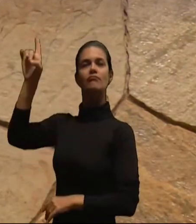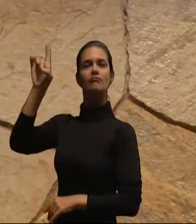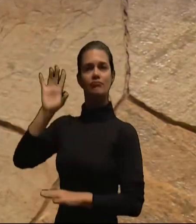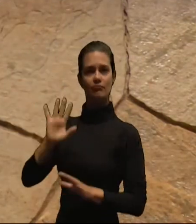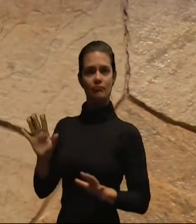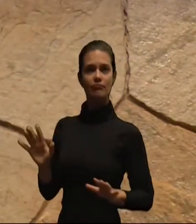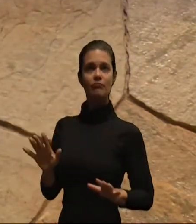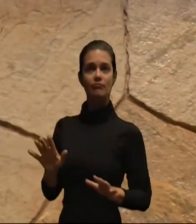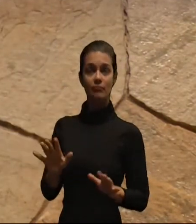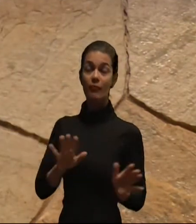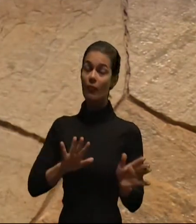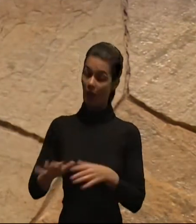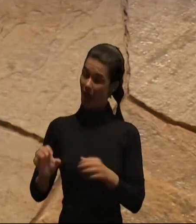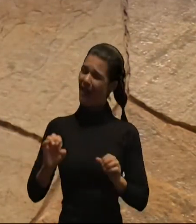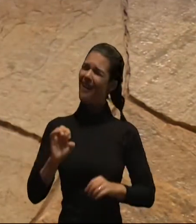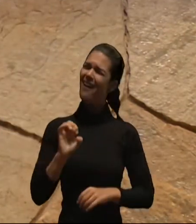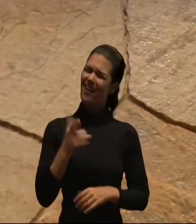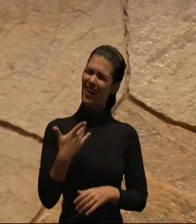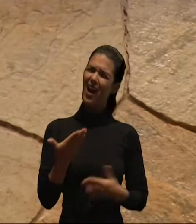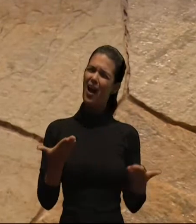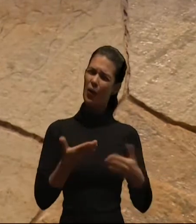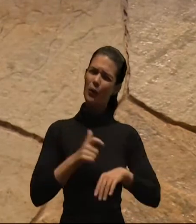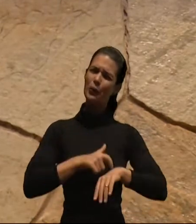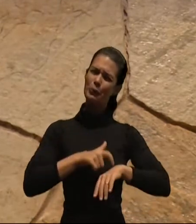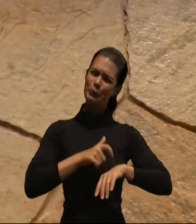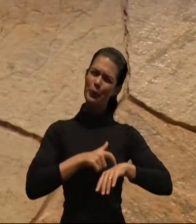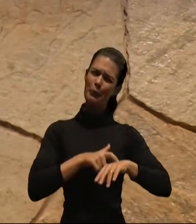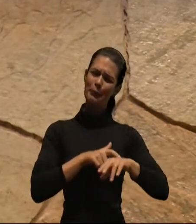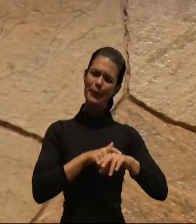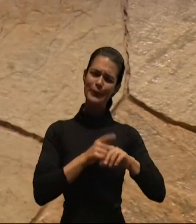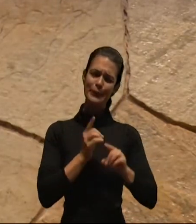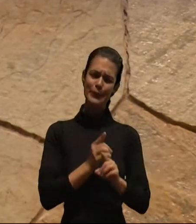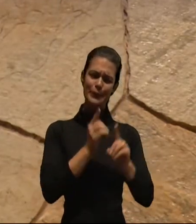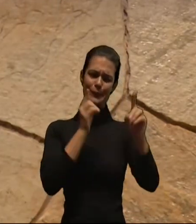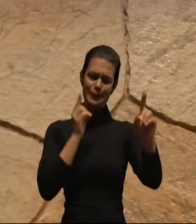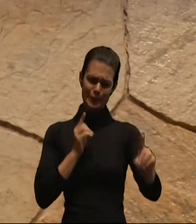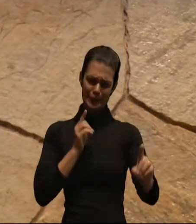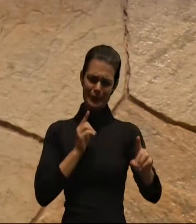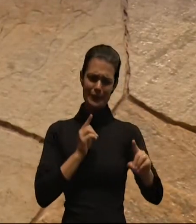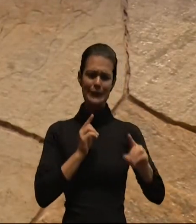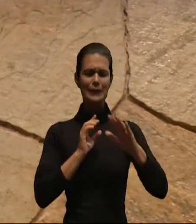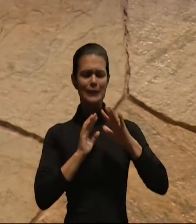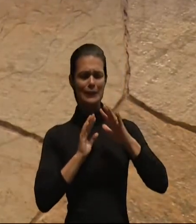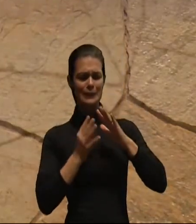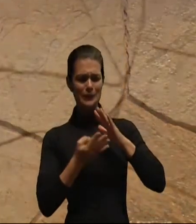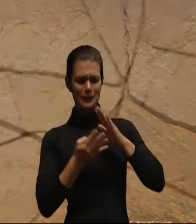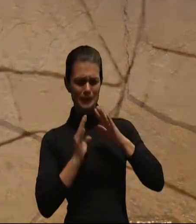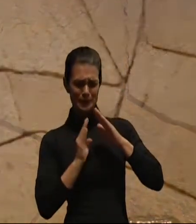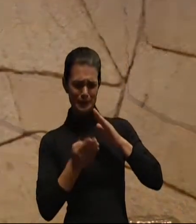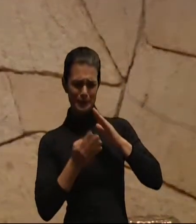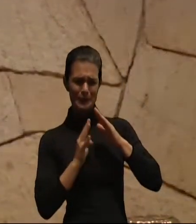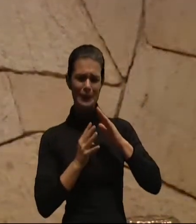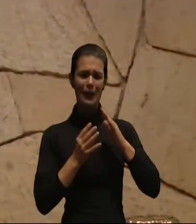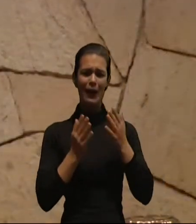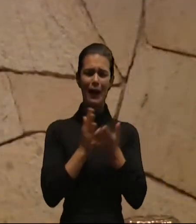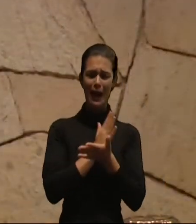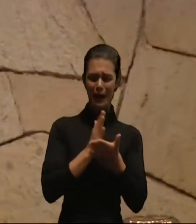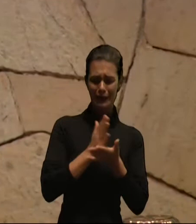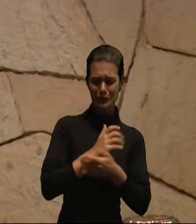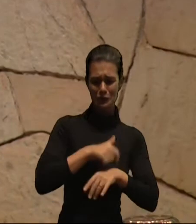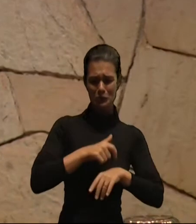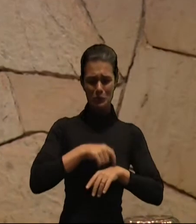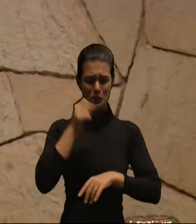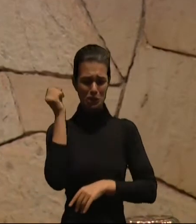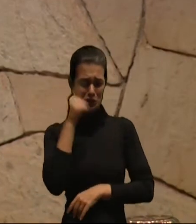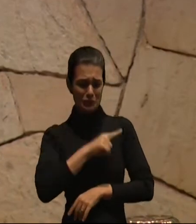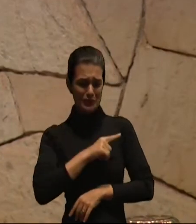muita aflição, este confinamento, esse distanciamento tem acarretado, sim, algumas dificuldades, alguns medos,